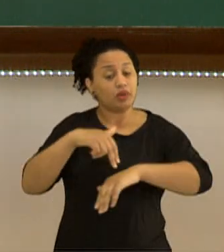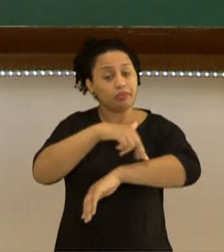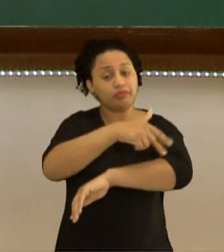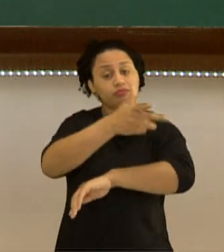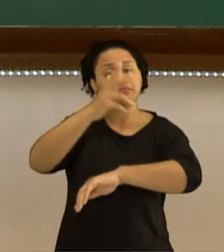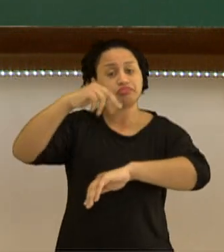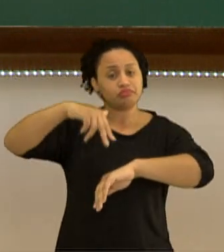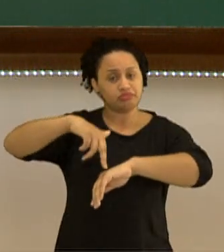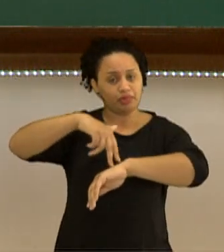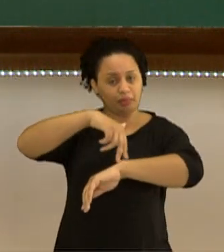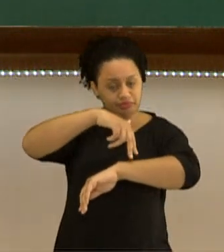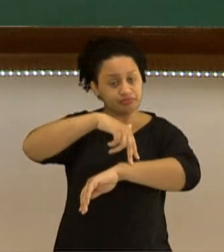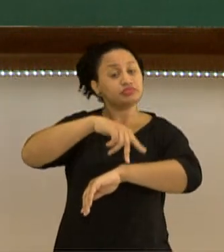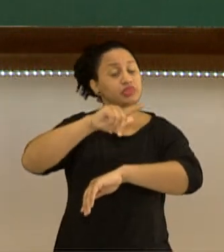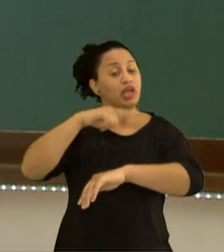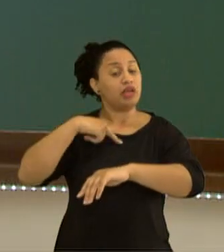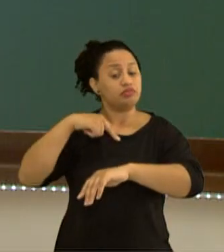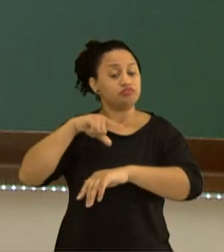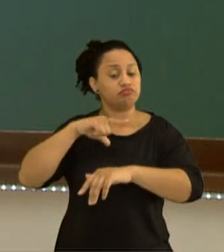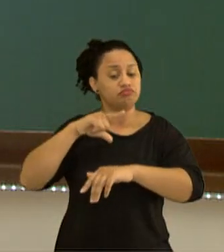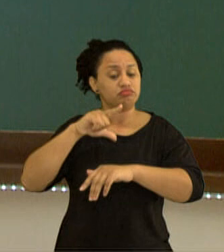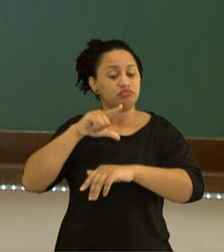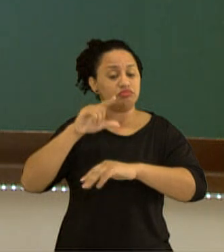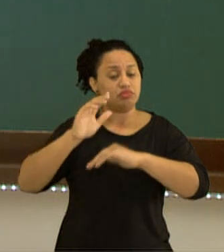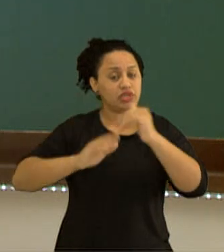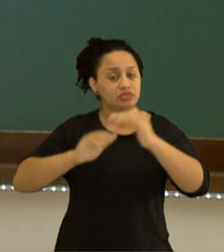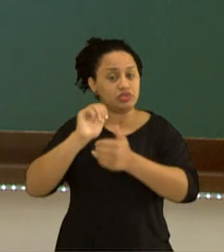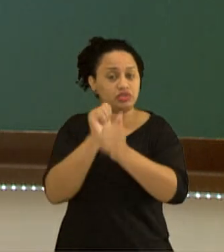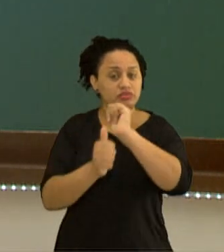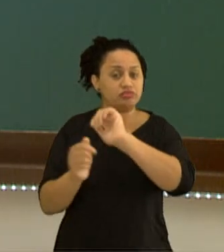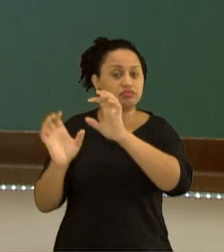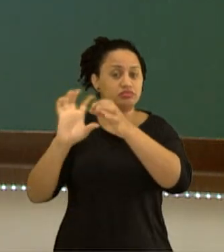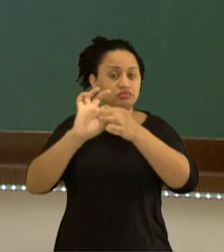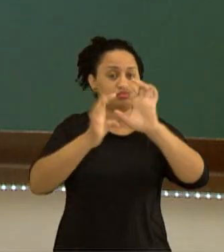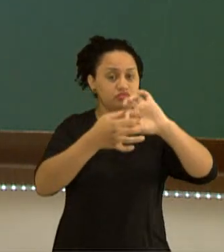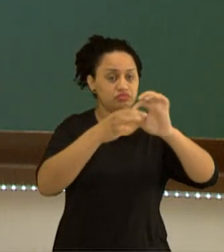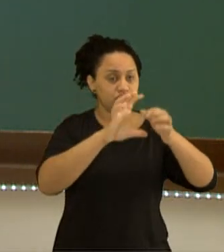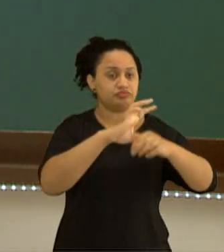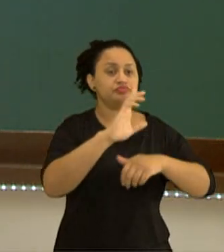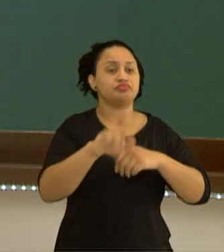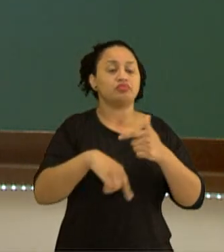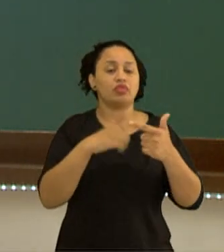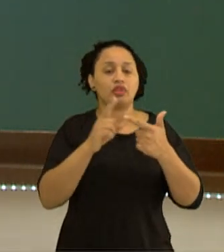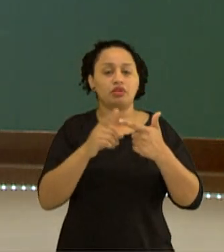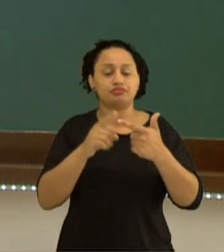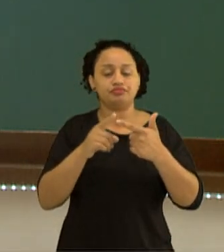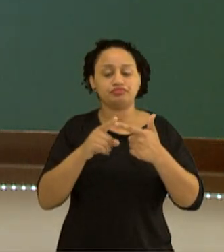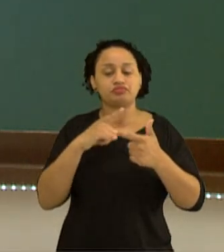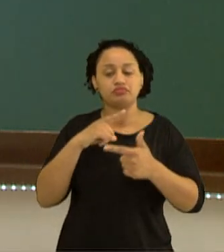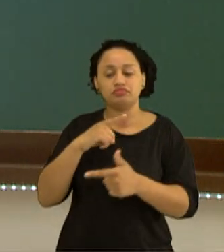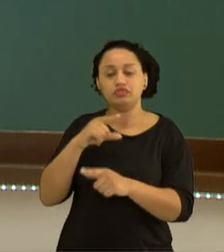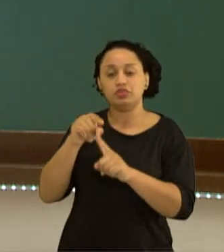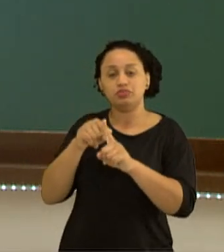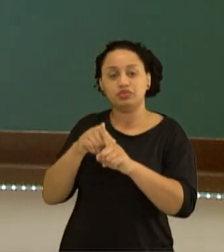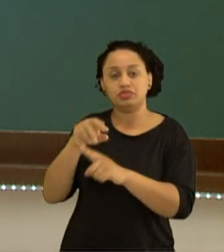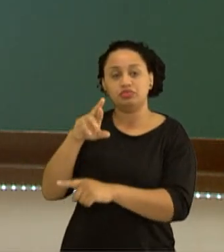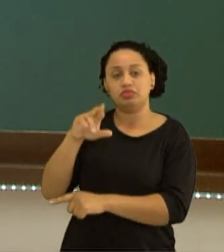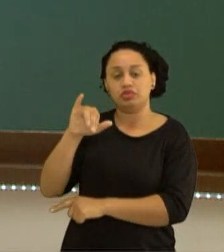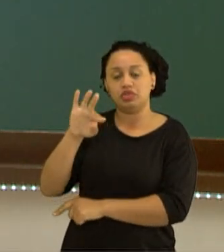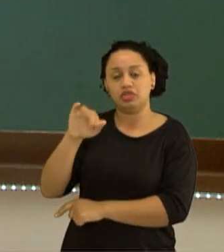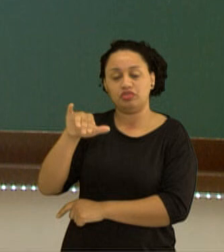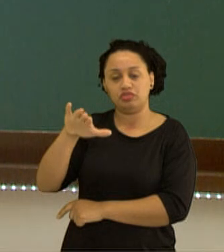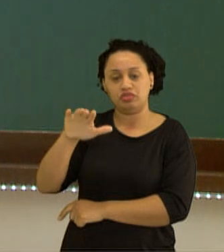olímpica. Provavelmente você já tenha, né, estudado sobre ela. Temos também a ginástica rítmica, que também é uma modalidade disputada